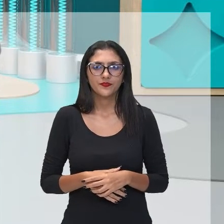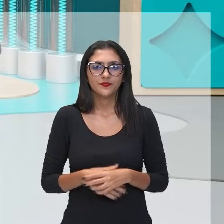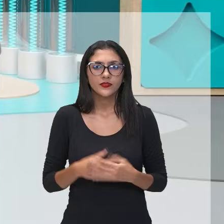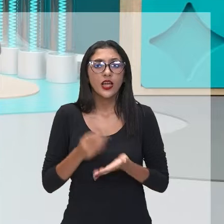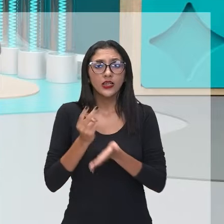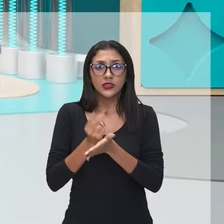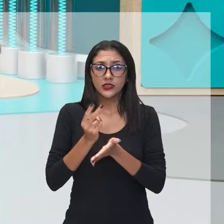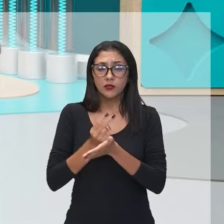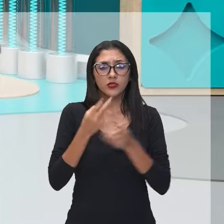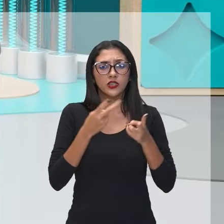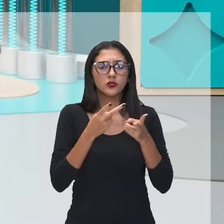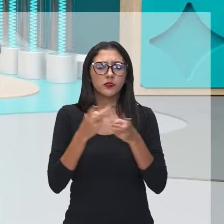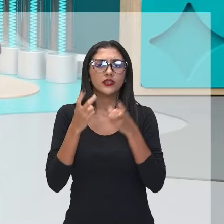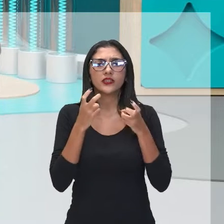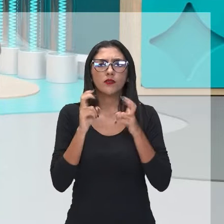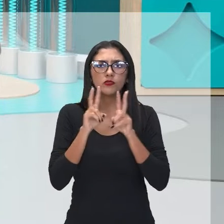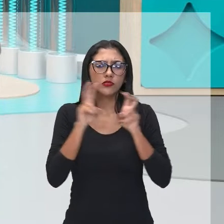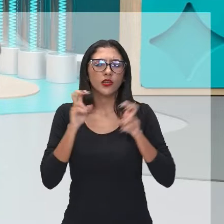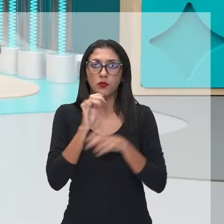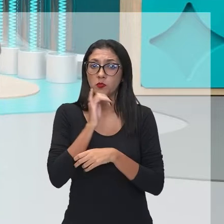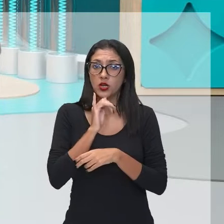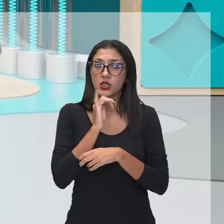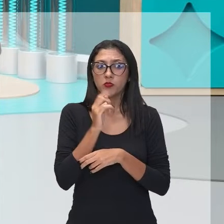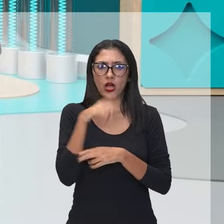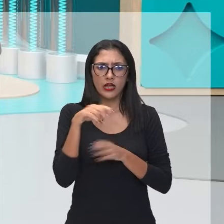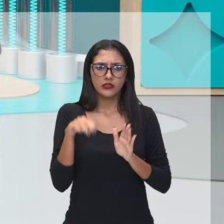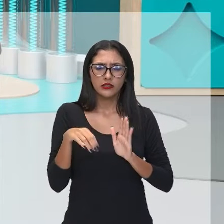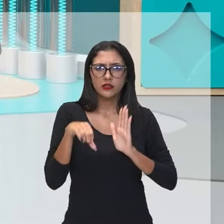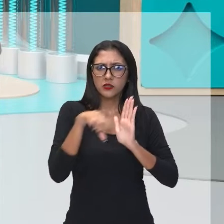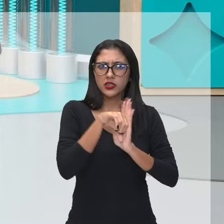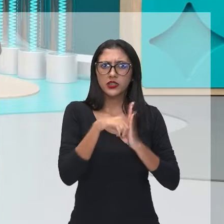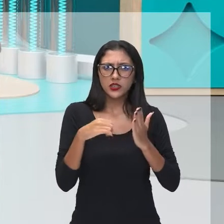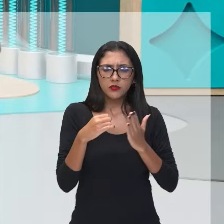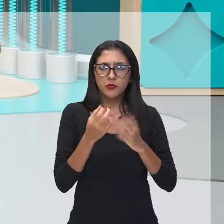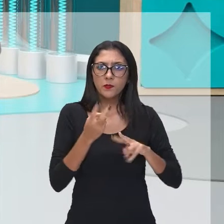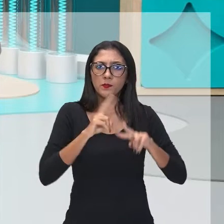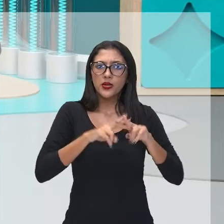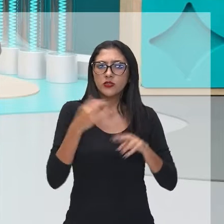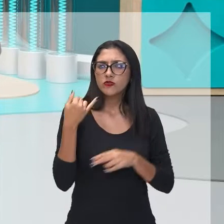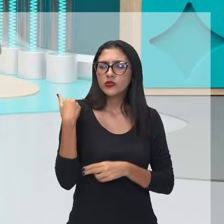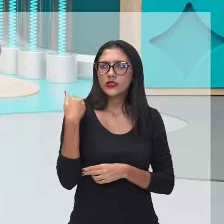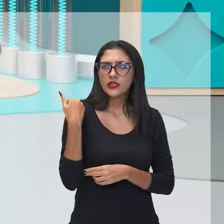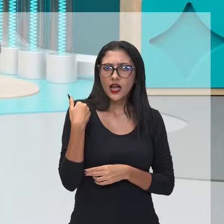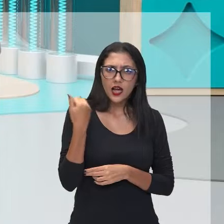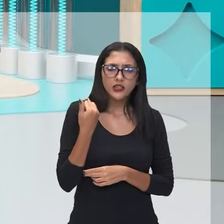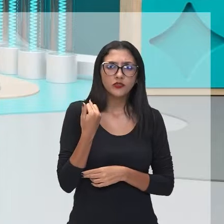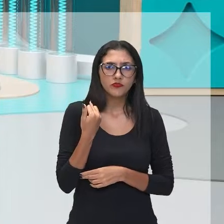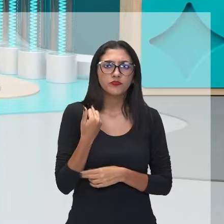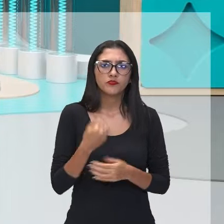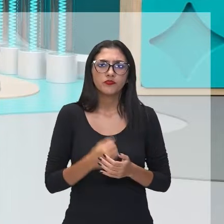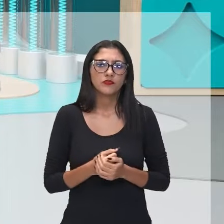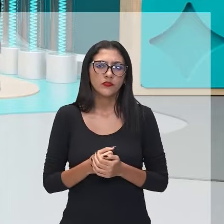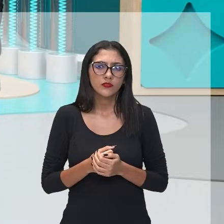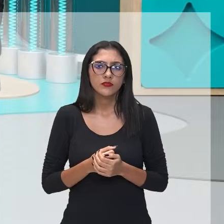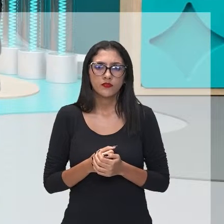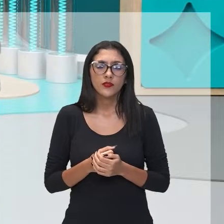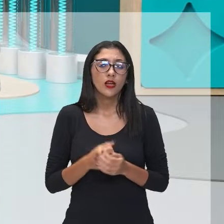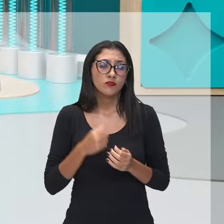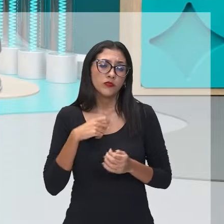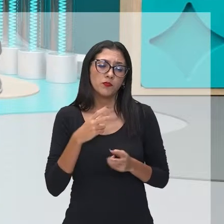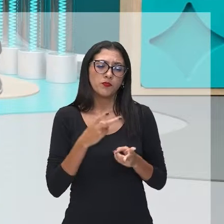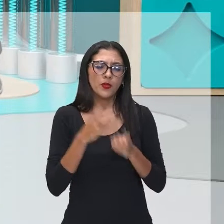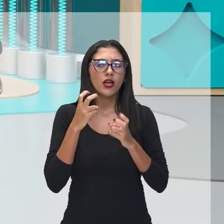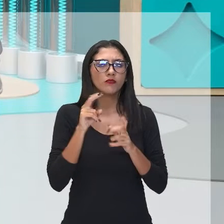com situações polêmicas, como a redução da maioridade penal, nós podemos fazemos a adoção de um ponto de